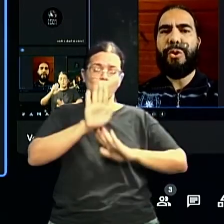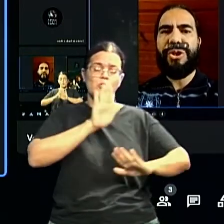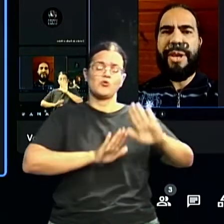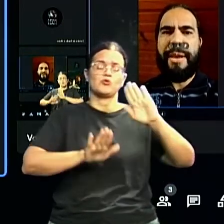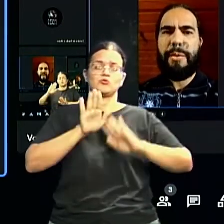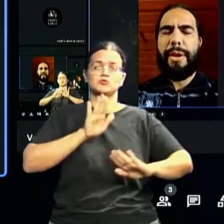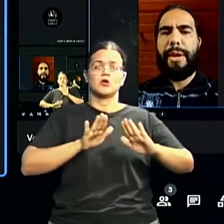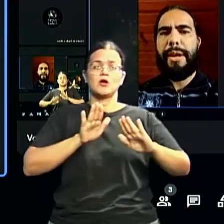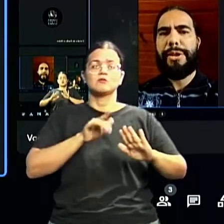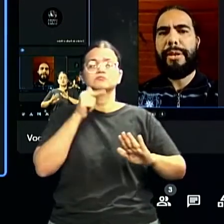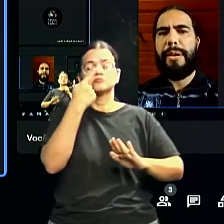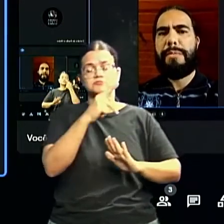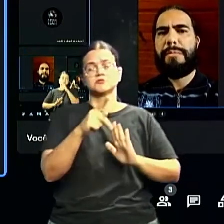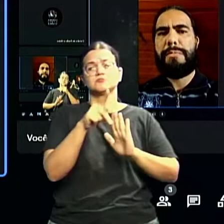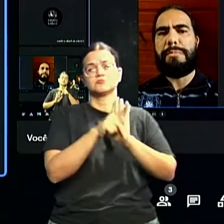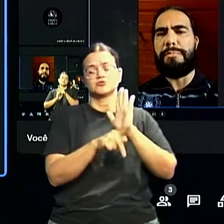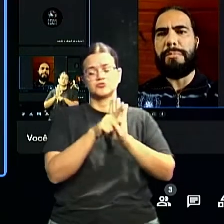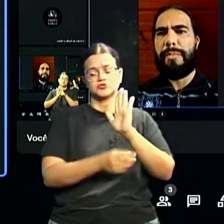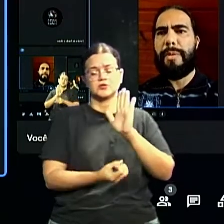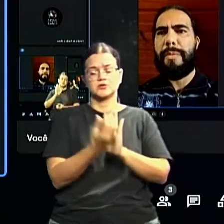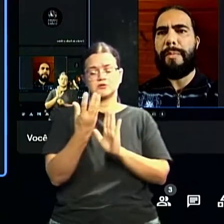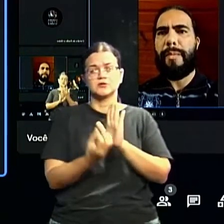cuidado, o zelo de não